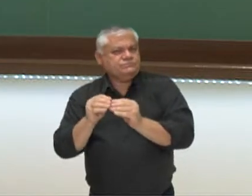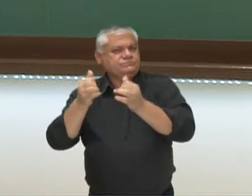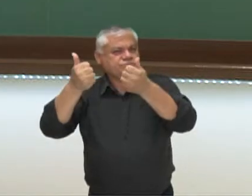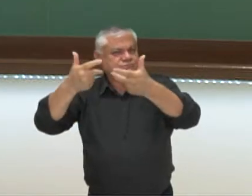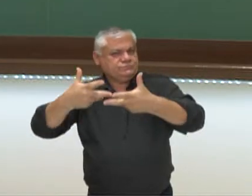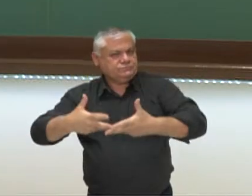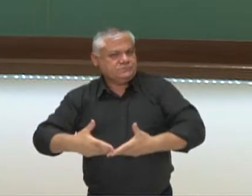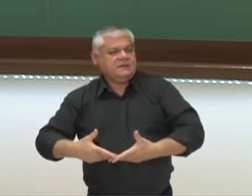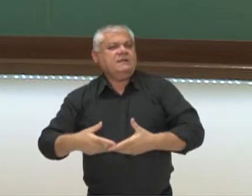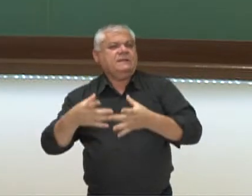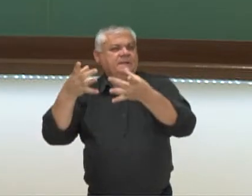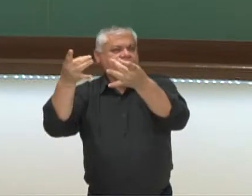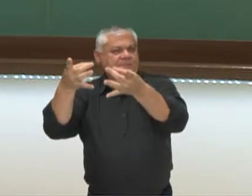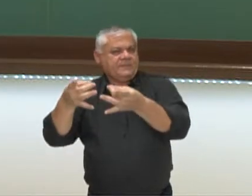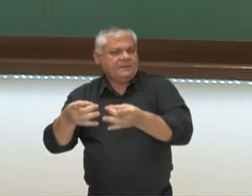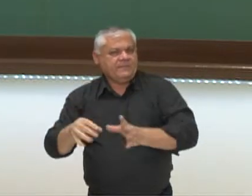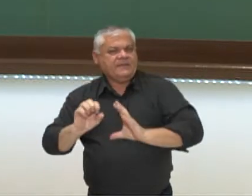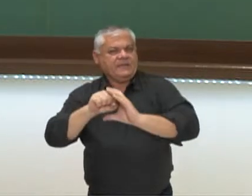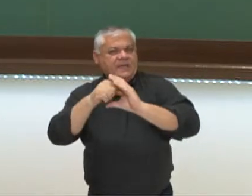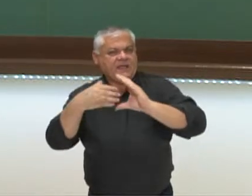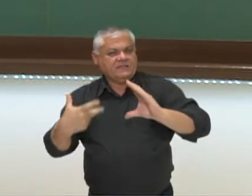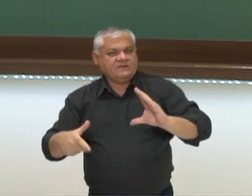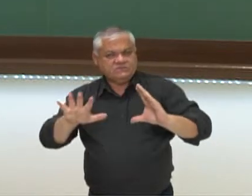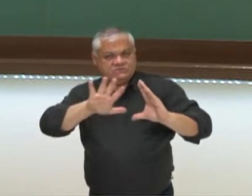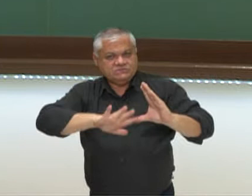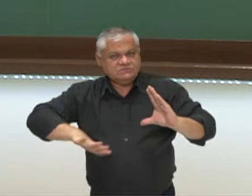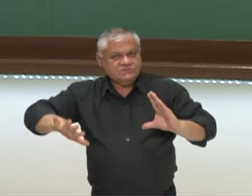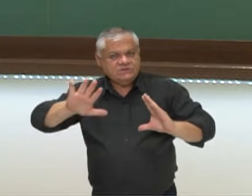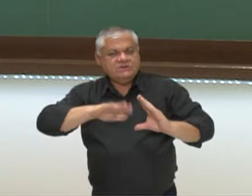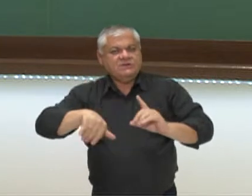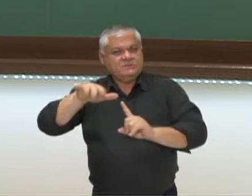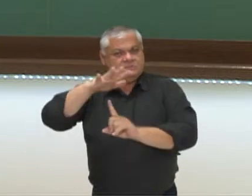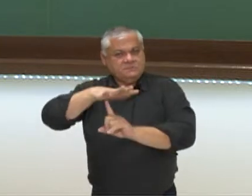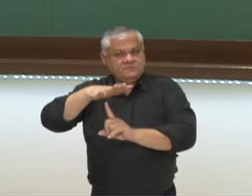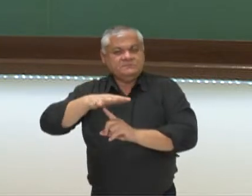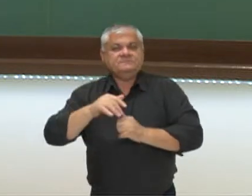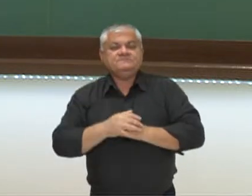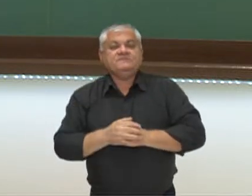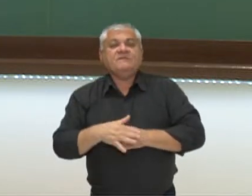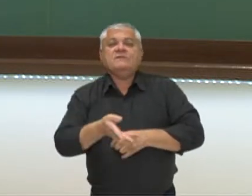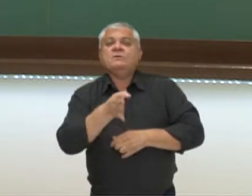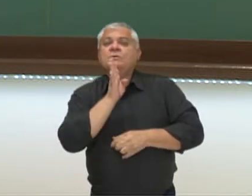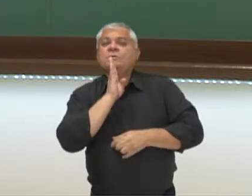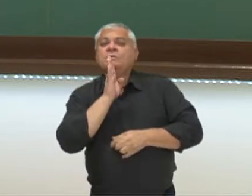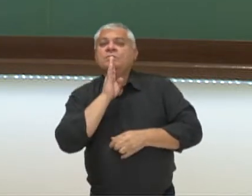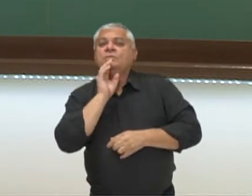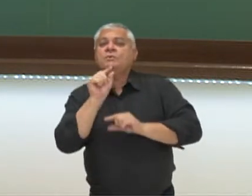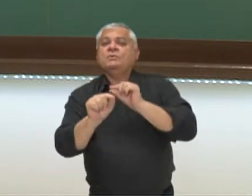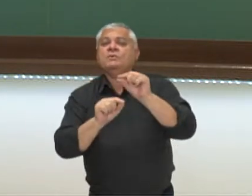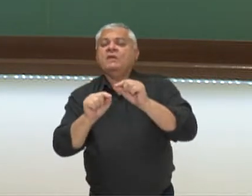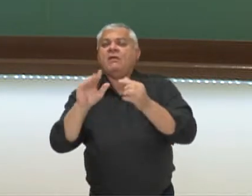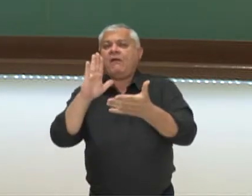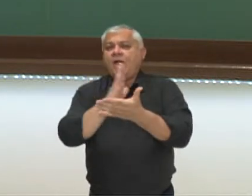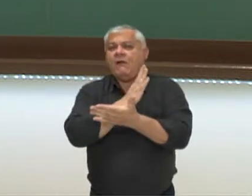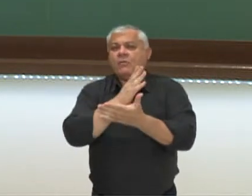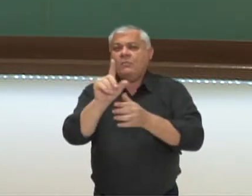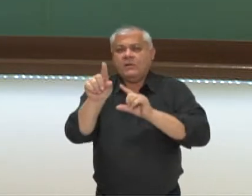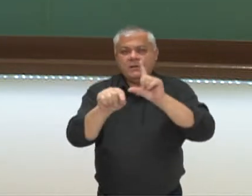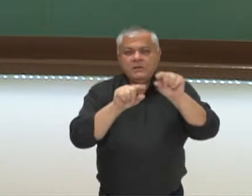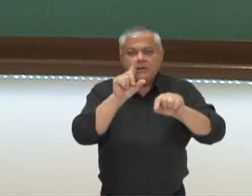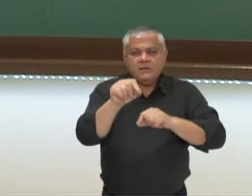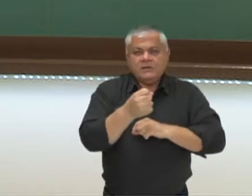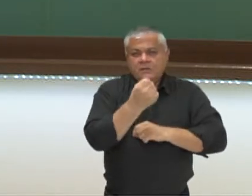das características gerais das bacias hidrográficas do estado do Paraná, nós vamos conhecer as características de algumas